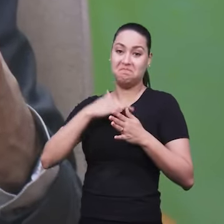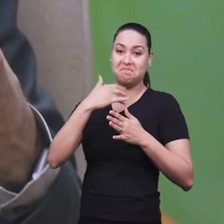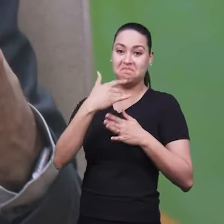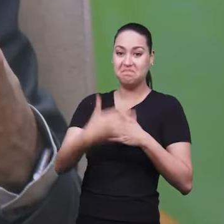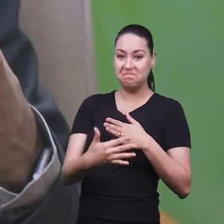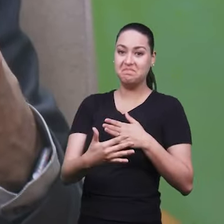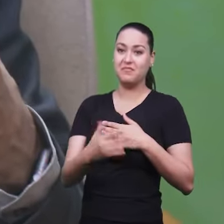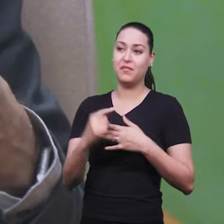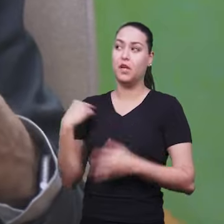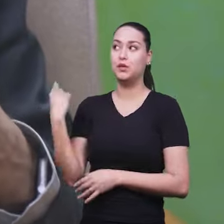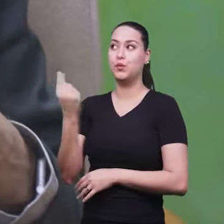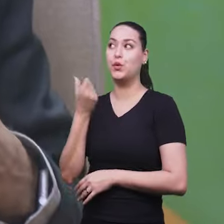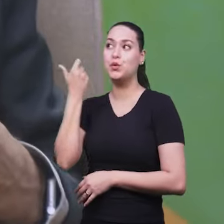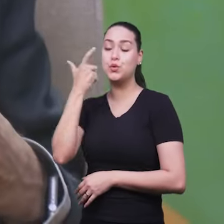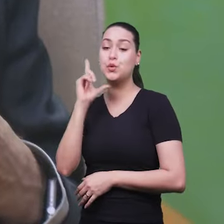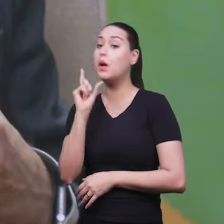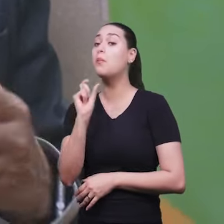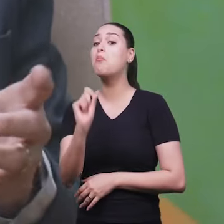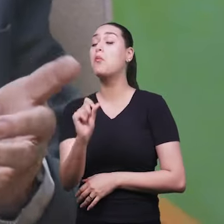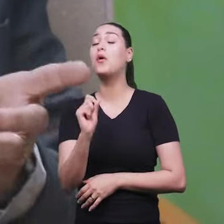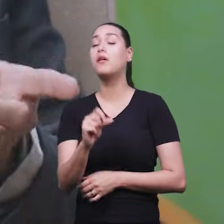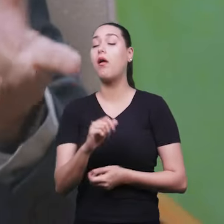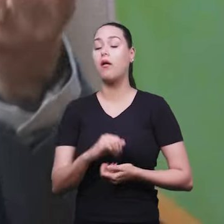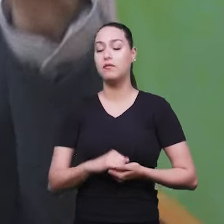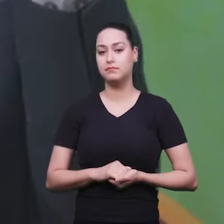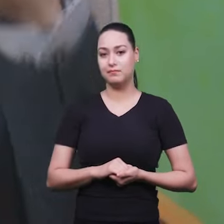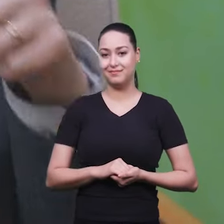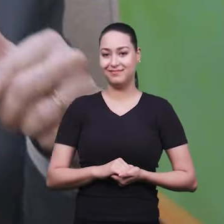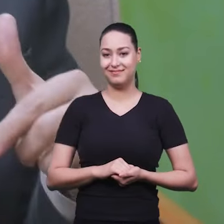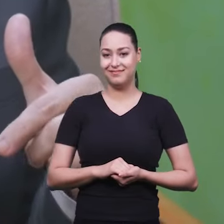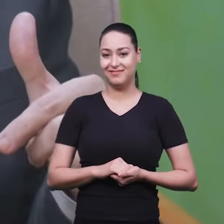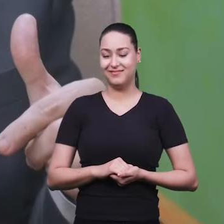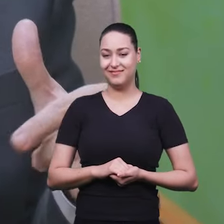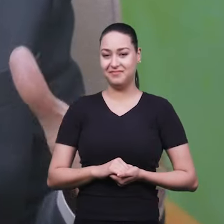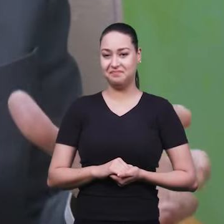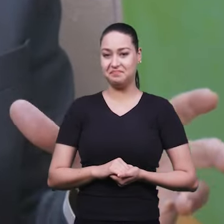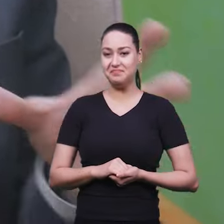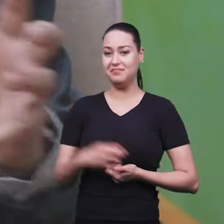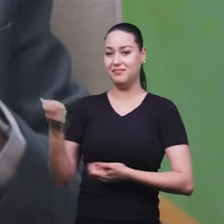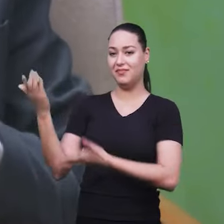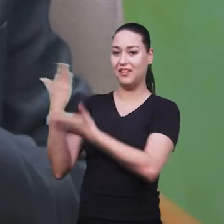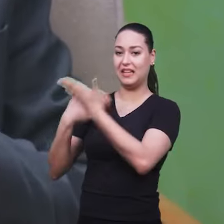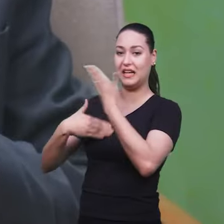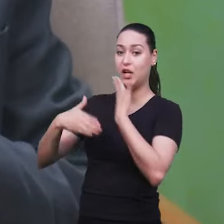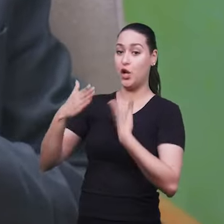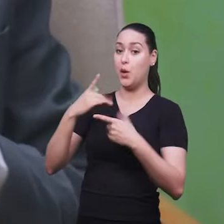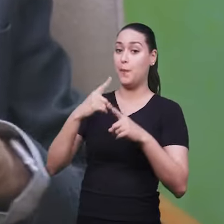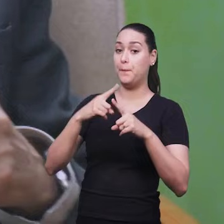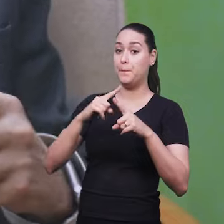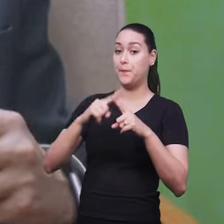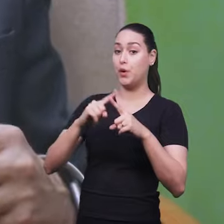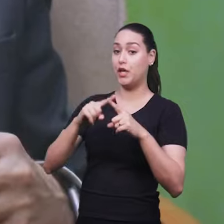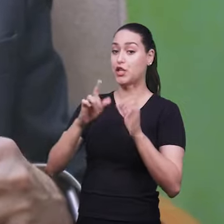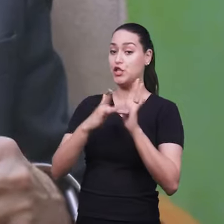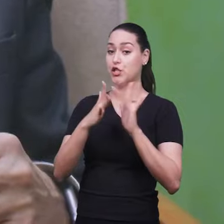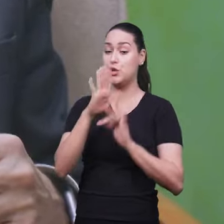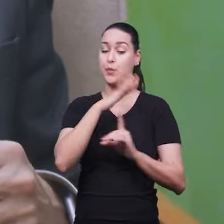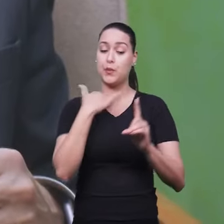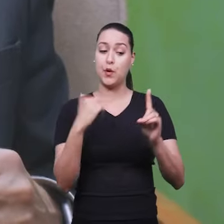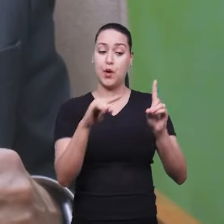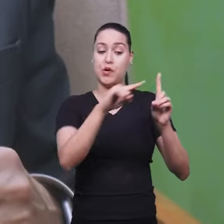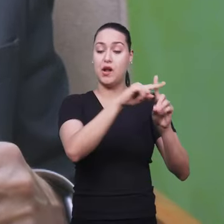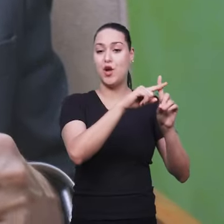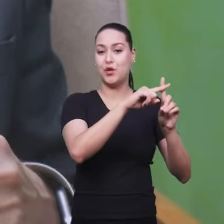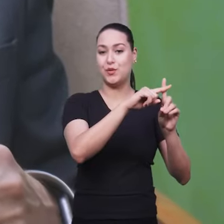Santo no seu coração, tudo isso nós devemos a uma conquista que chegou até nós pelo